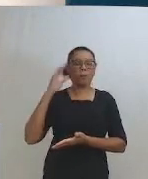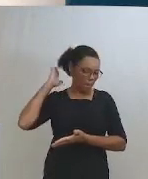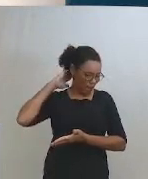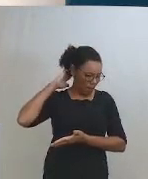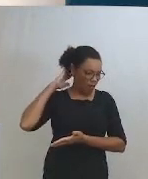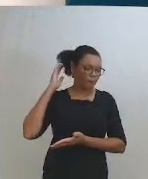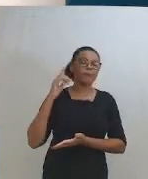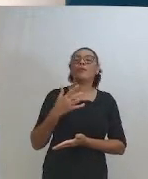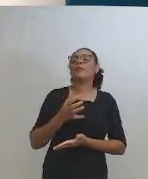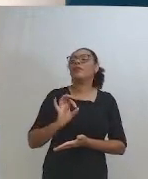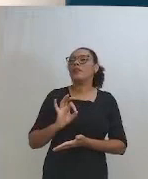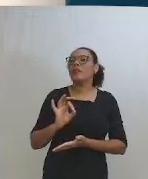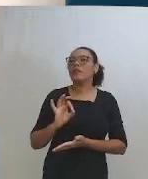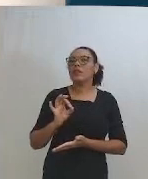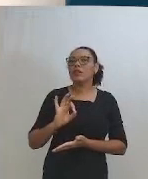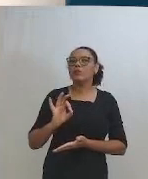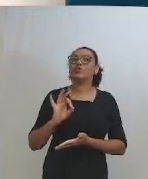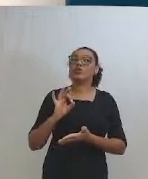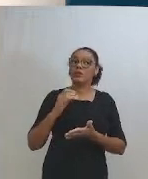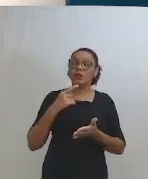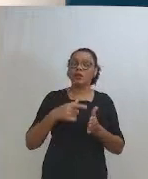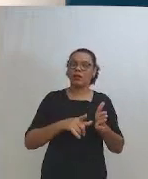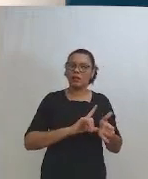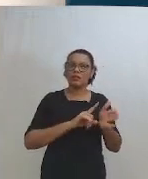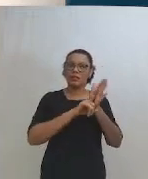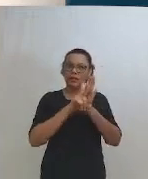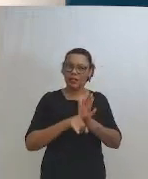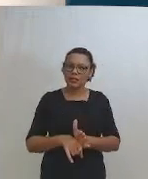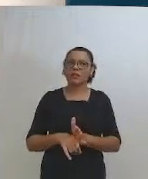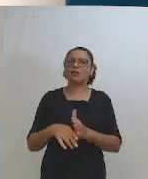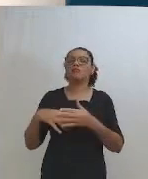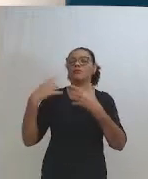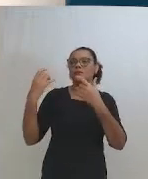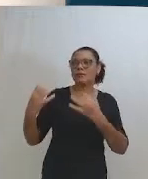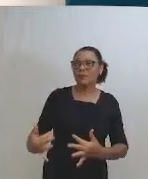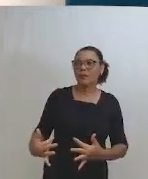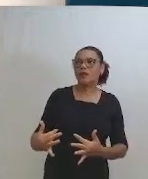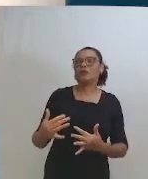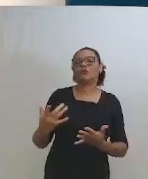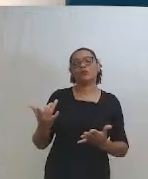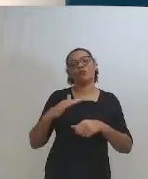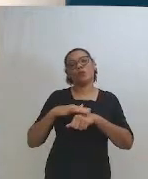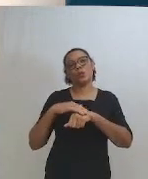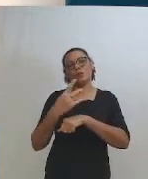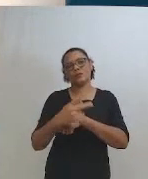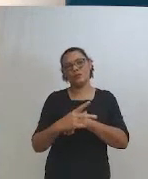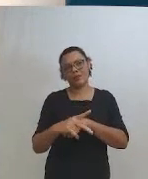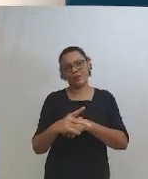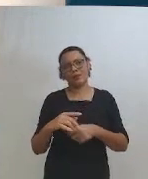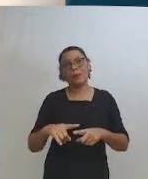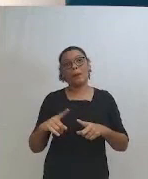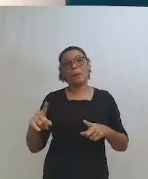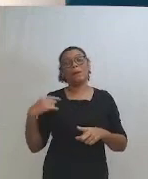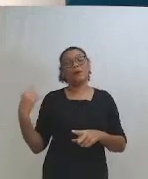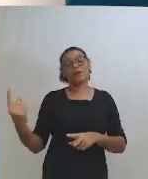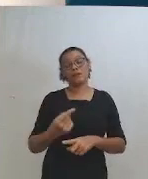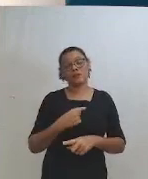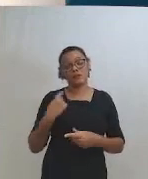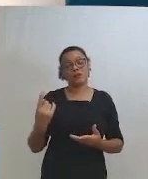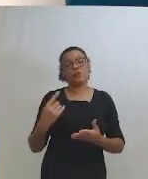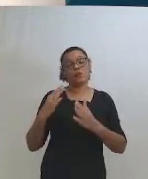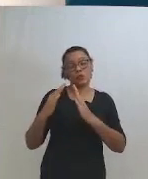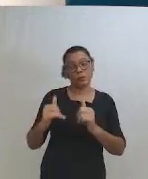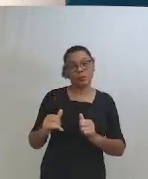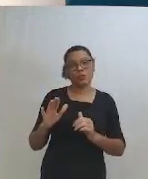piso a nossa alegação a respeito da comorbidade. Mas já havia pedido, e este pedido, como os demais outros,